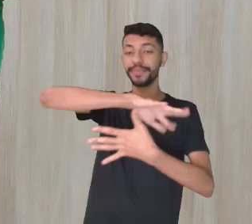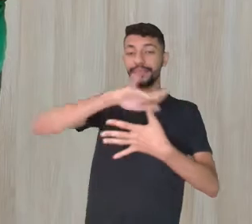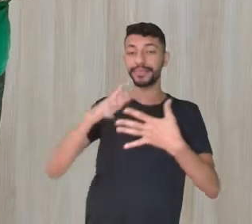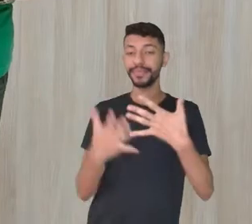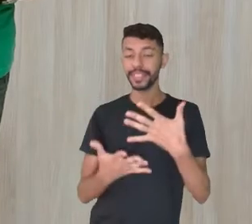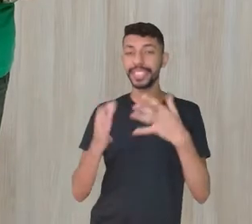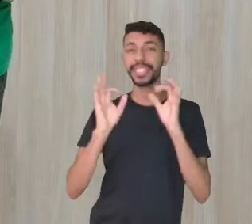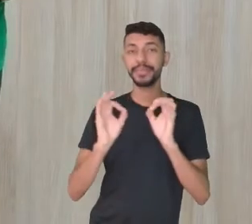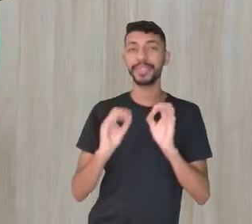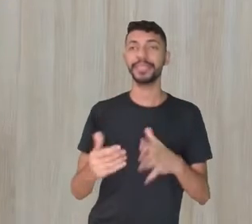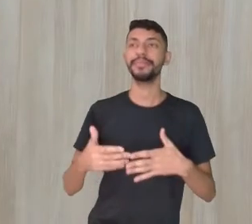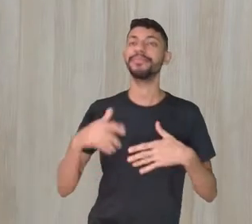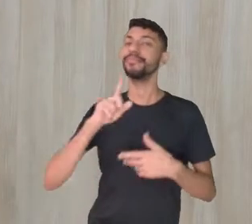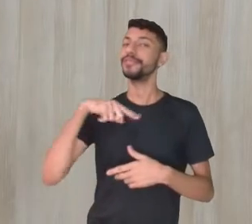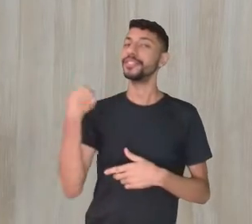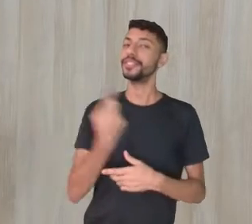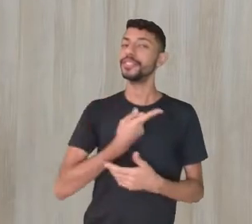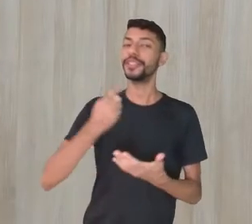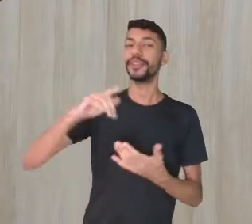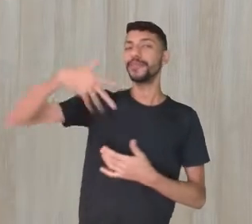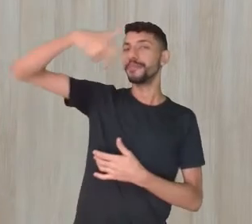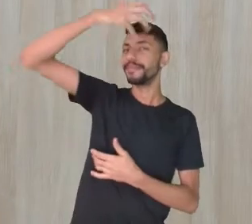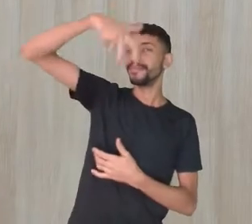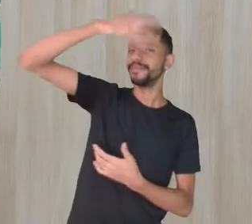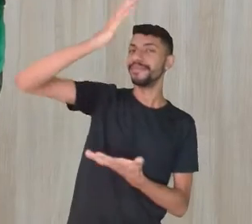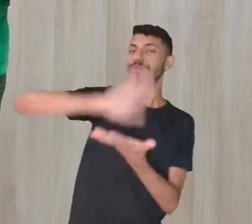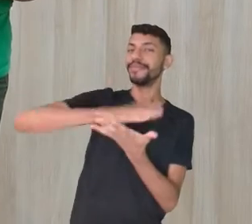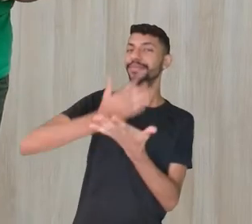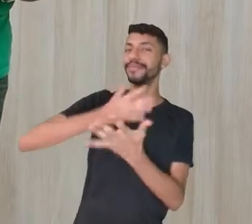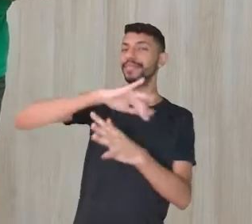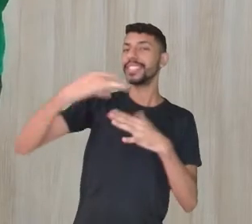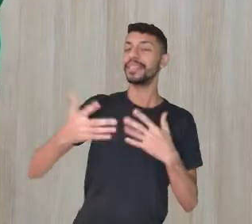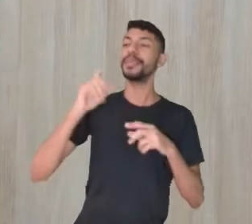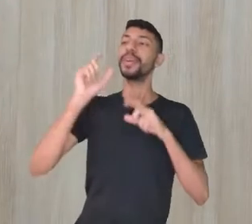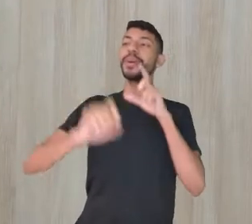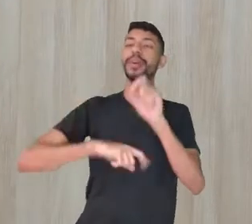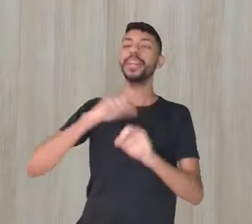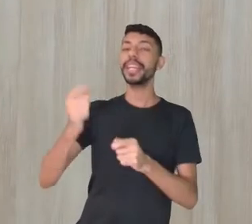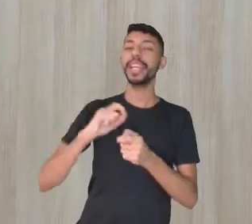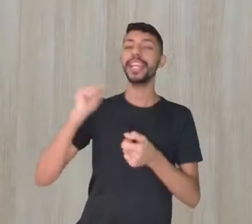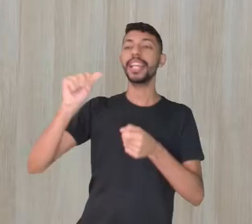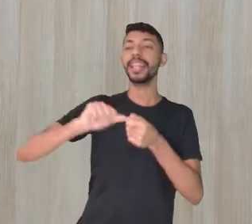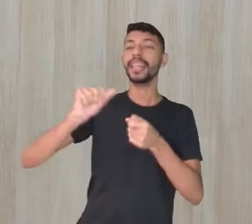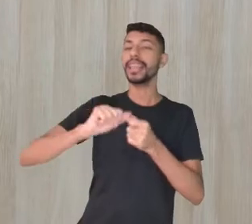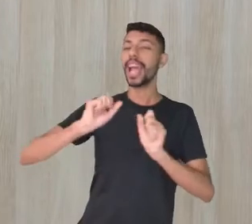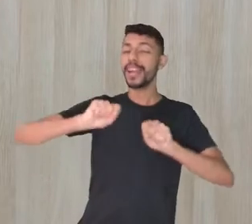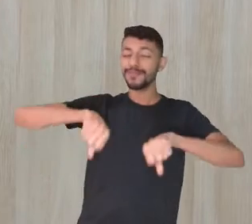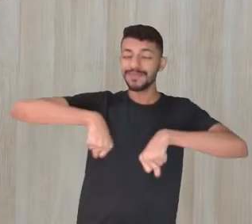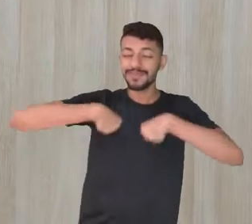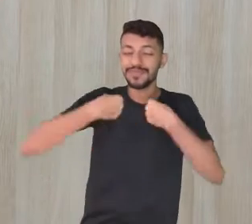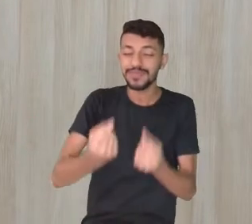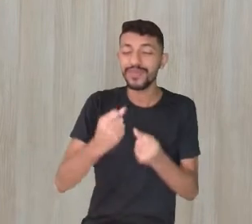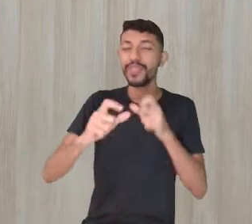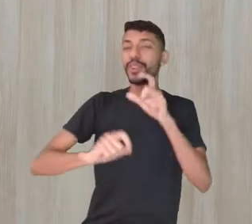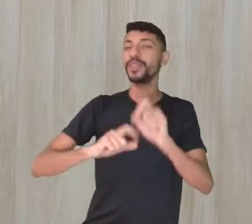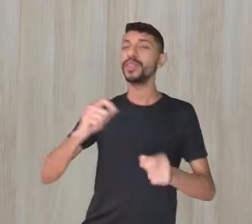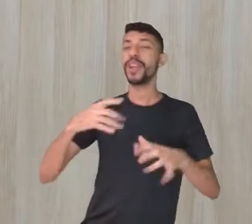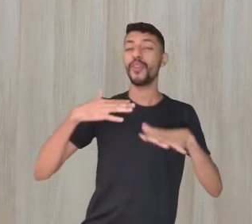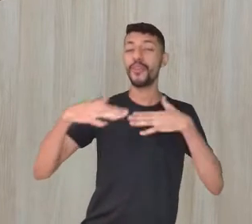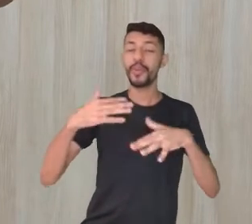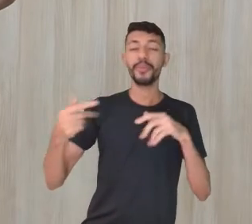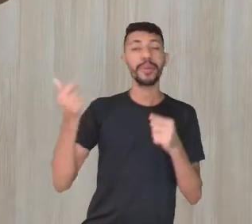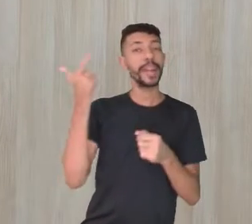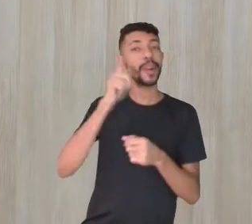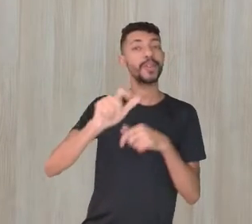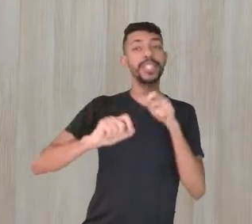A questão aí do nosso querido Bruno, que está colocando, né? Fazendo, se esforçando com todos esses movimentos para tornar a